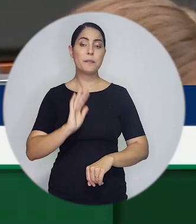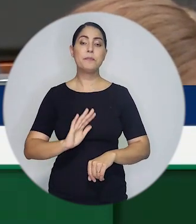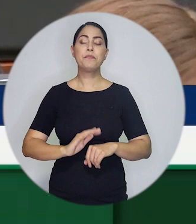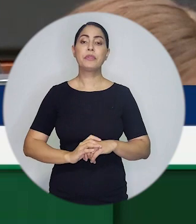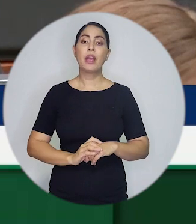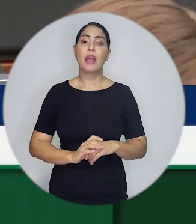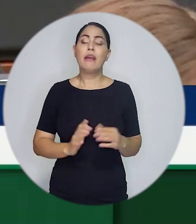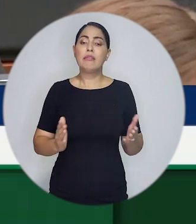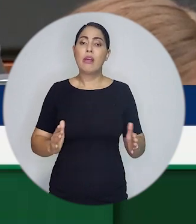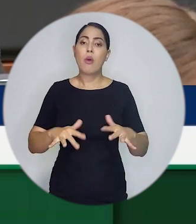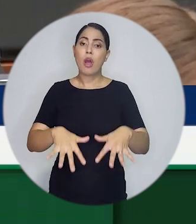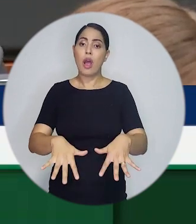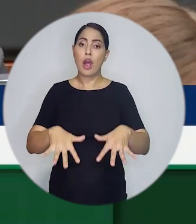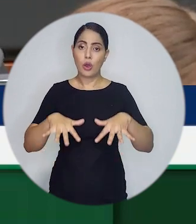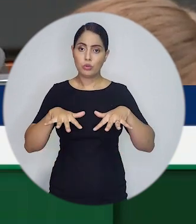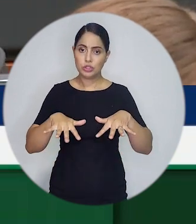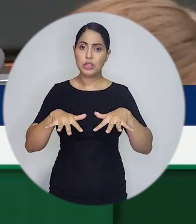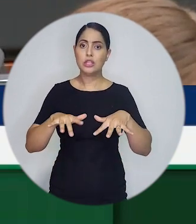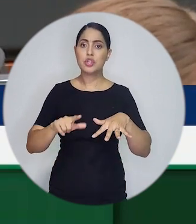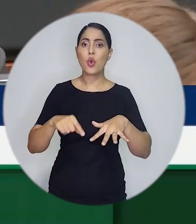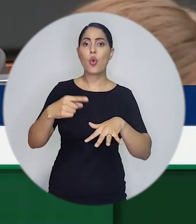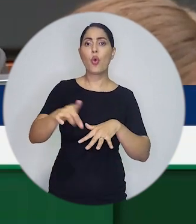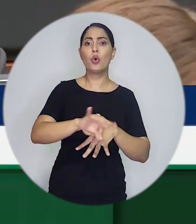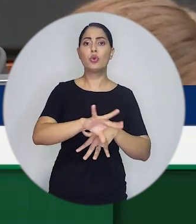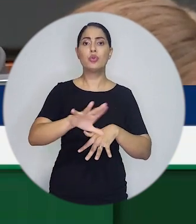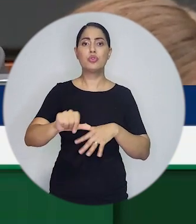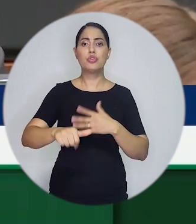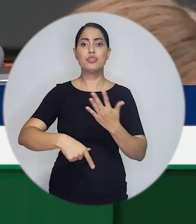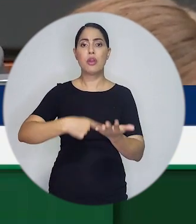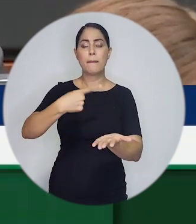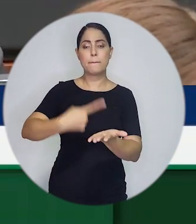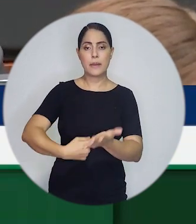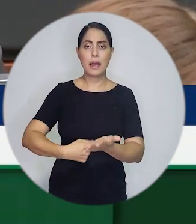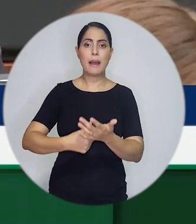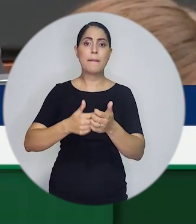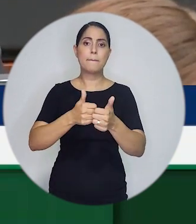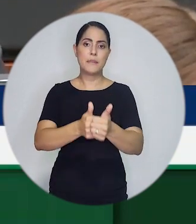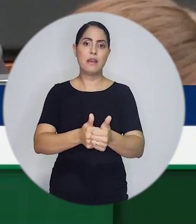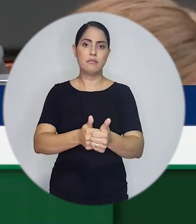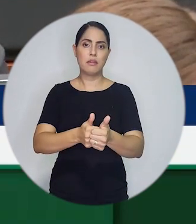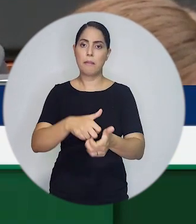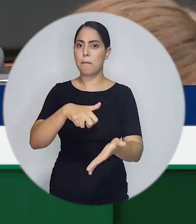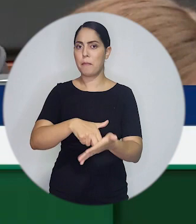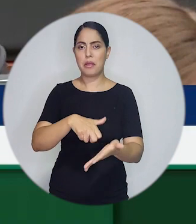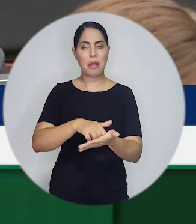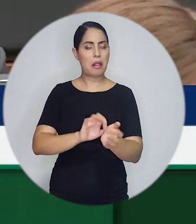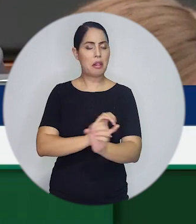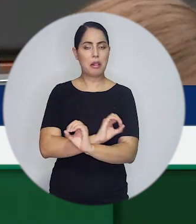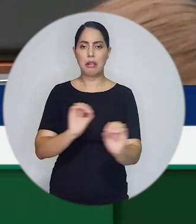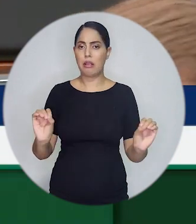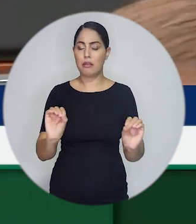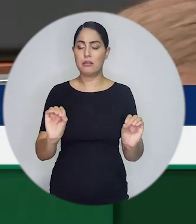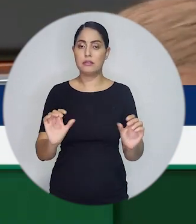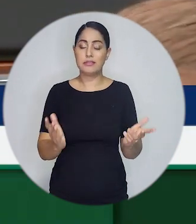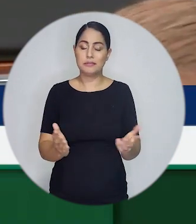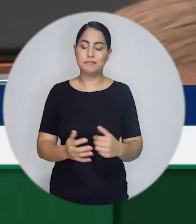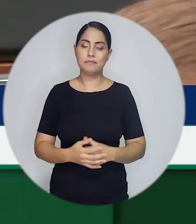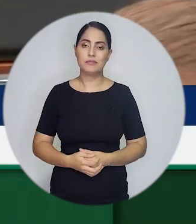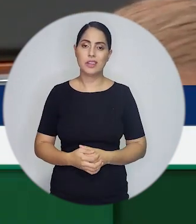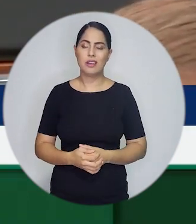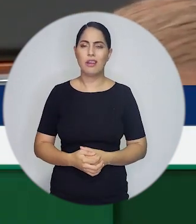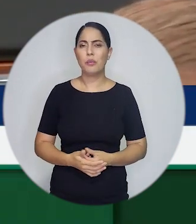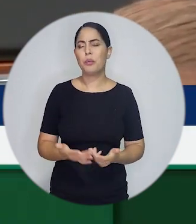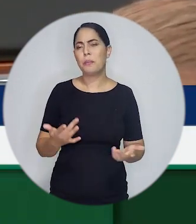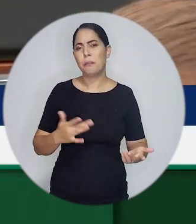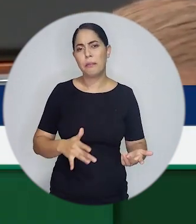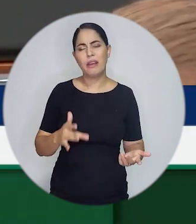presença, e com essa audiência a ser remarcada numa data mais próxima a futuro, sem qualquer penalidade. É